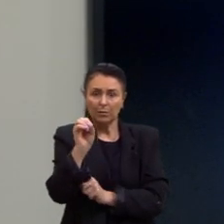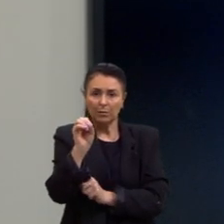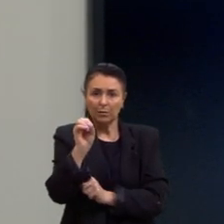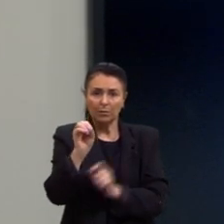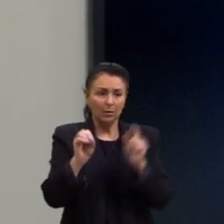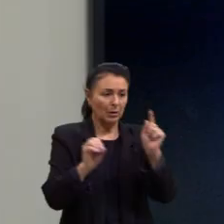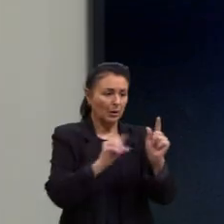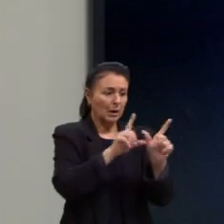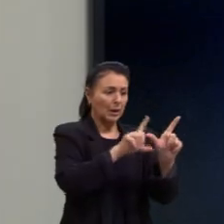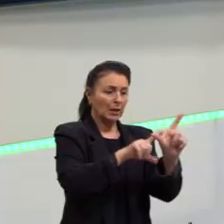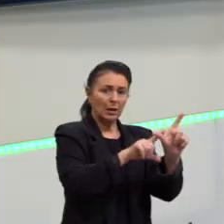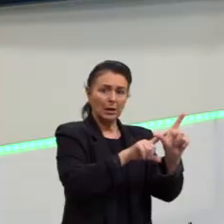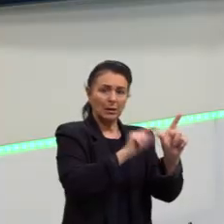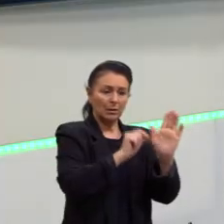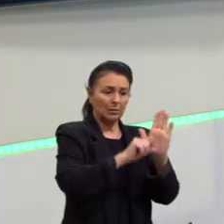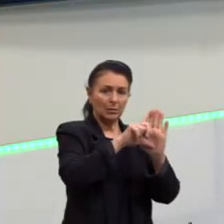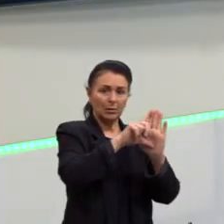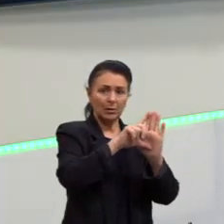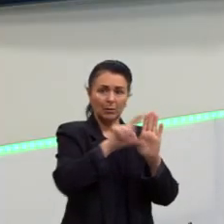no.